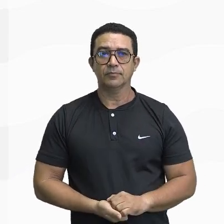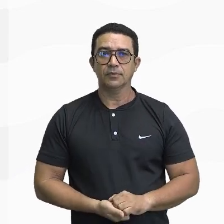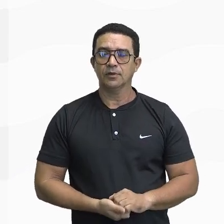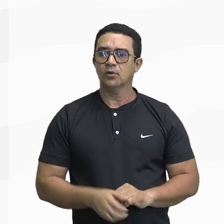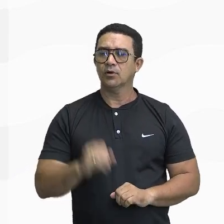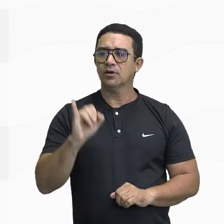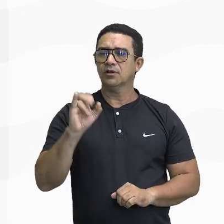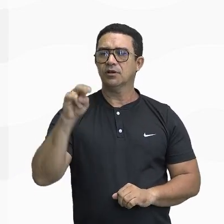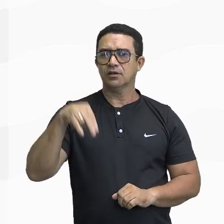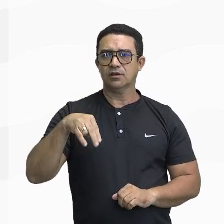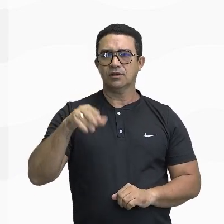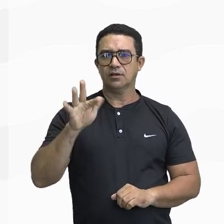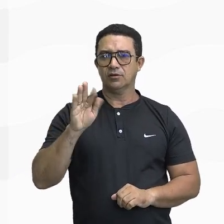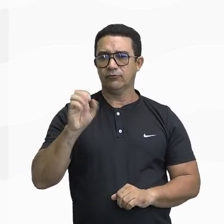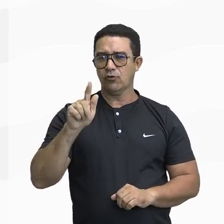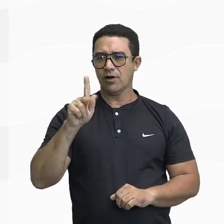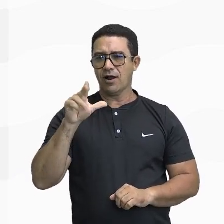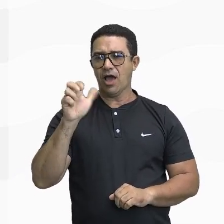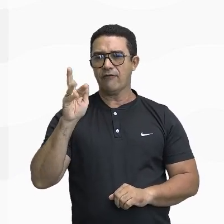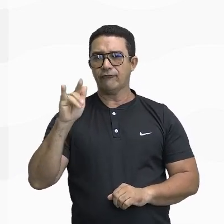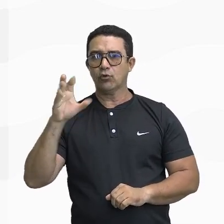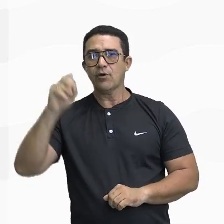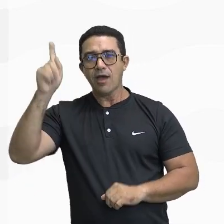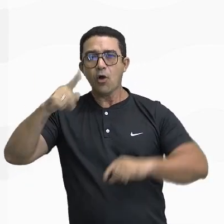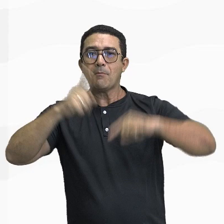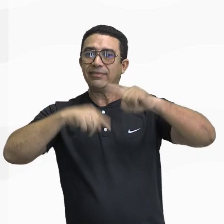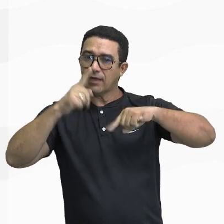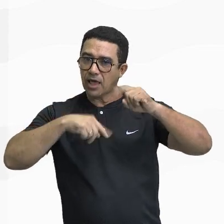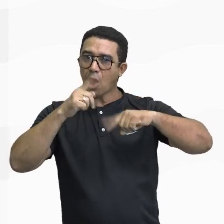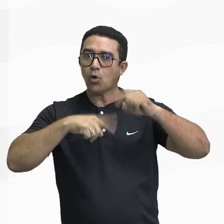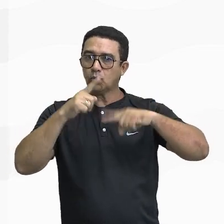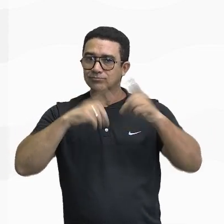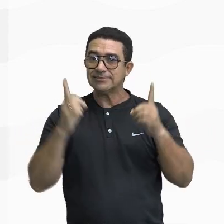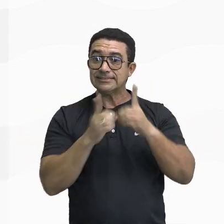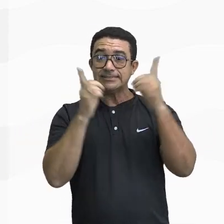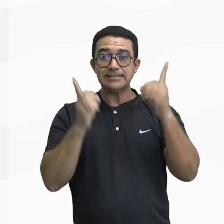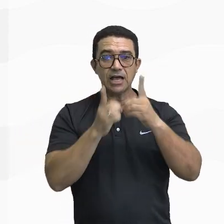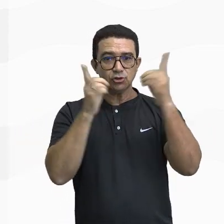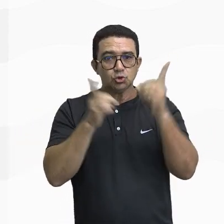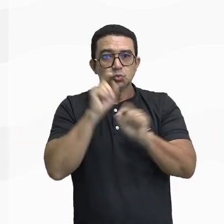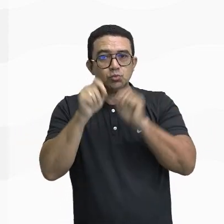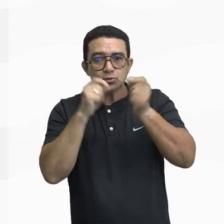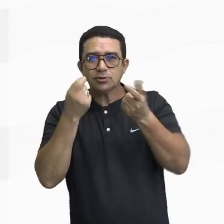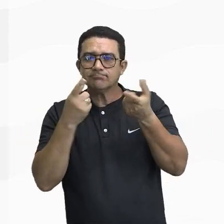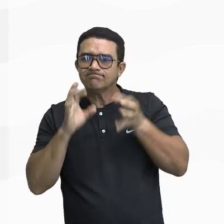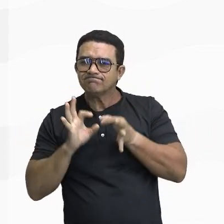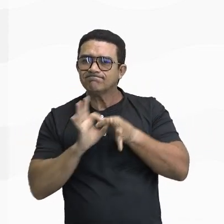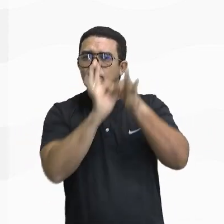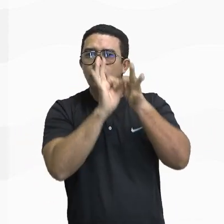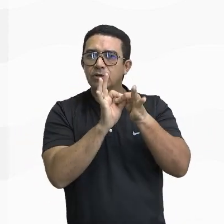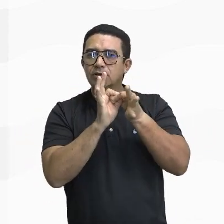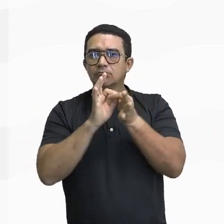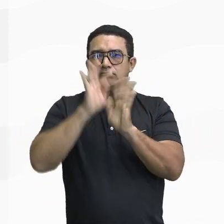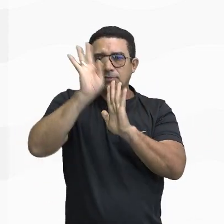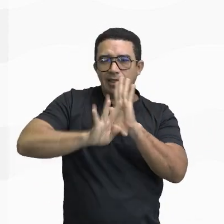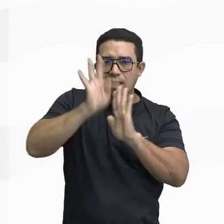Infográfico é um material didático que combina elementos textuais e visuais para transmitir e divulgar informações de